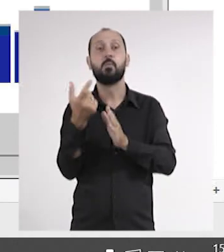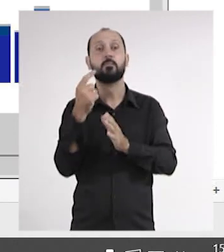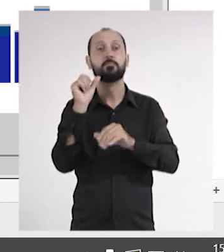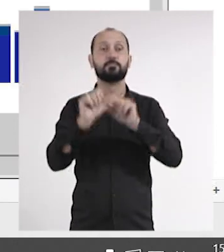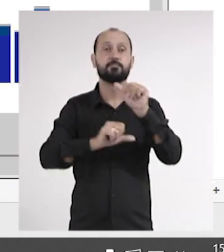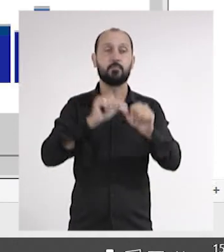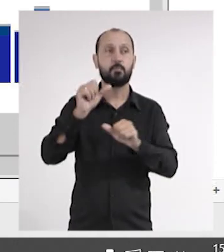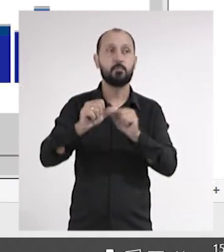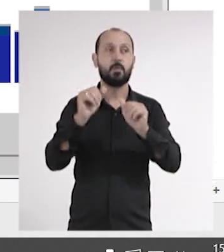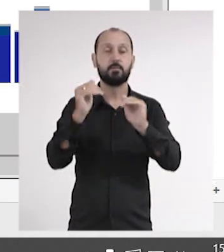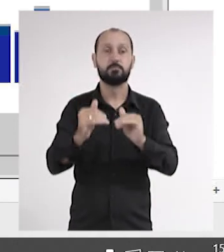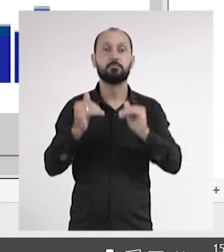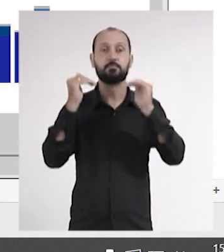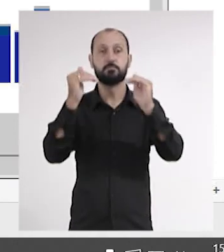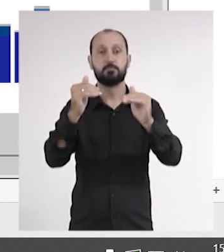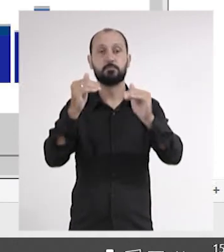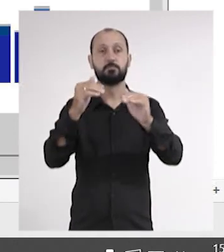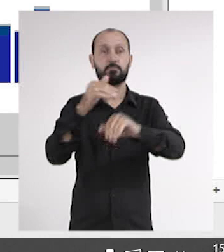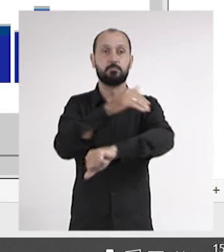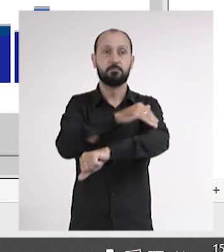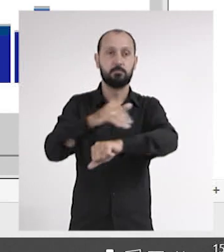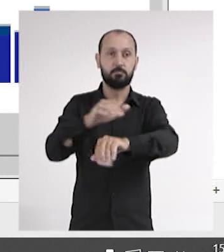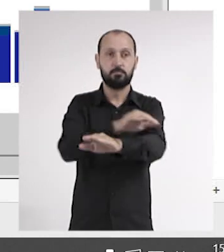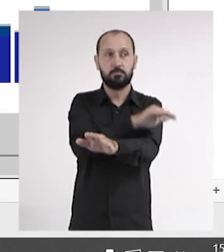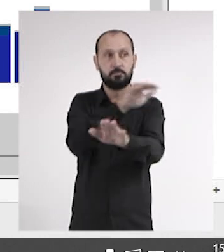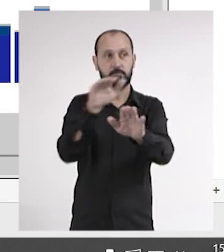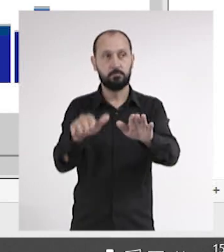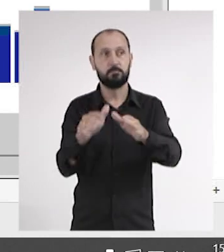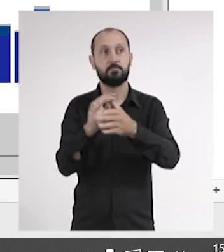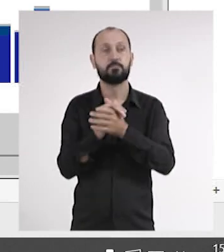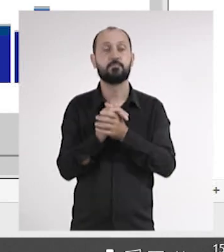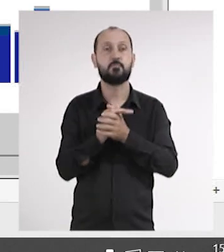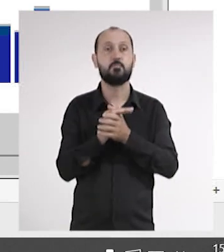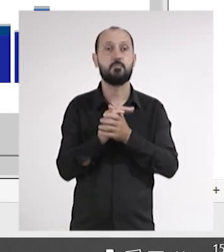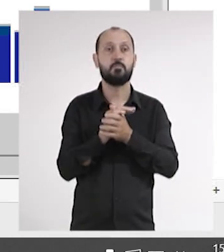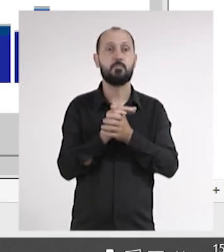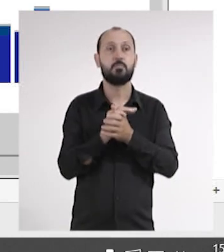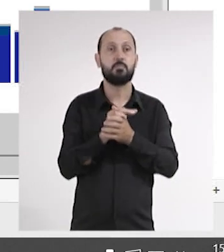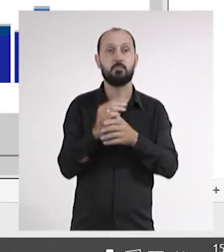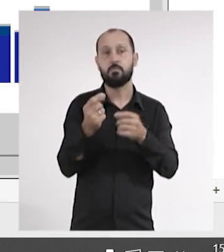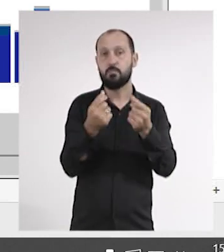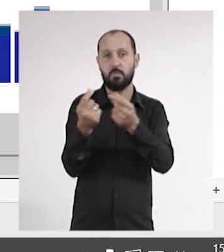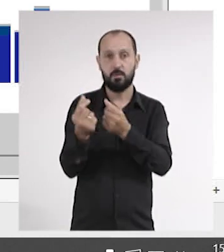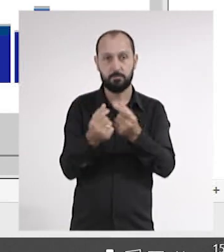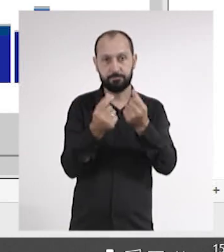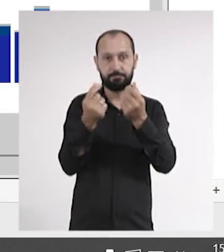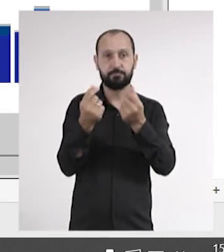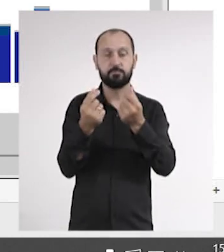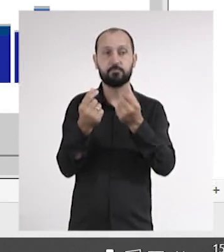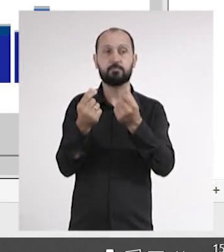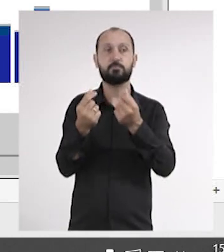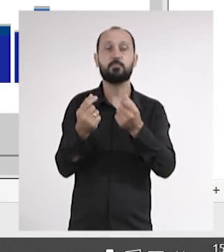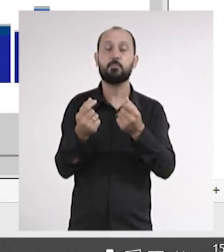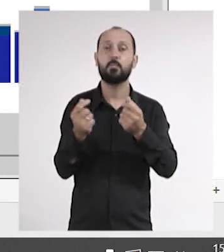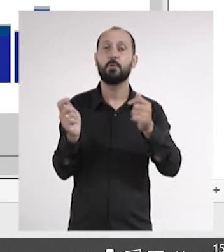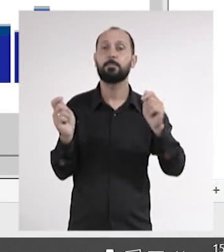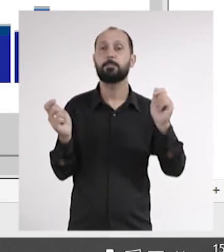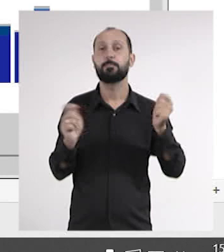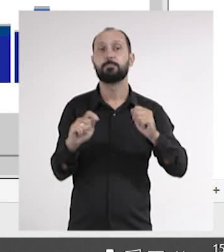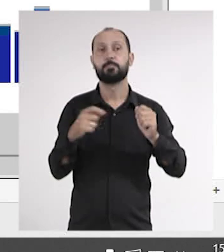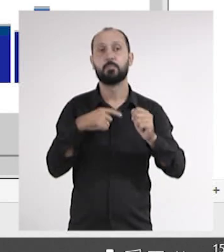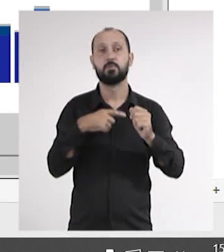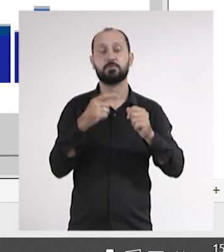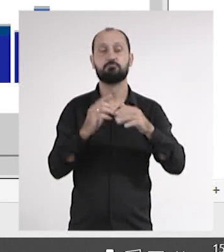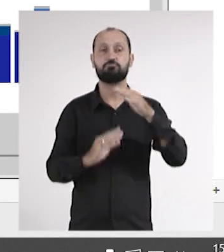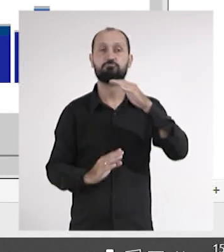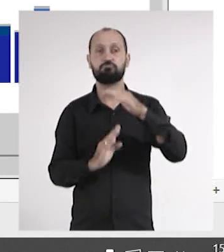o patamar da rodovia, a gente tem, então, os valores, né, e isso pode ser restringido